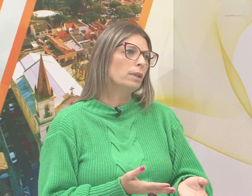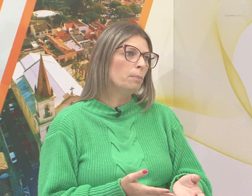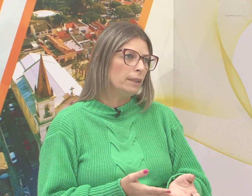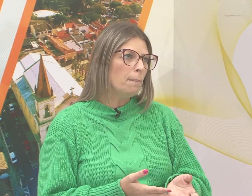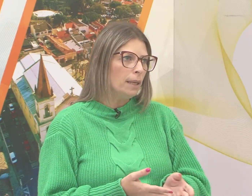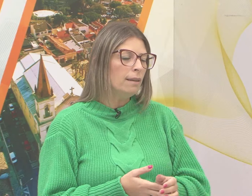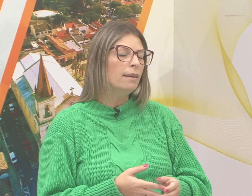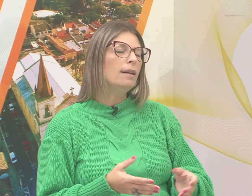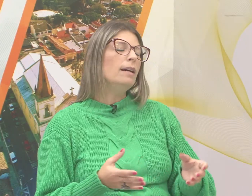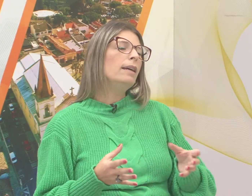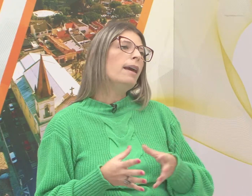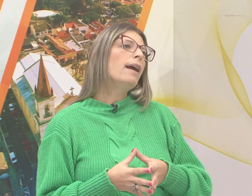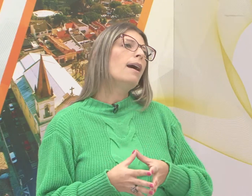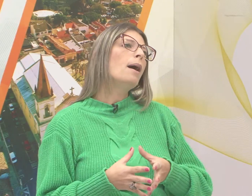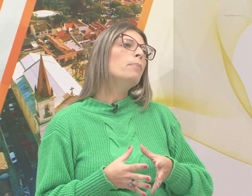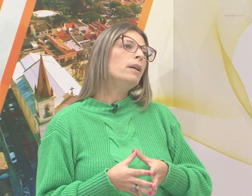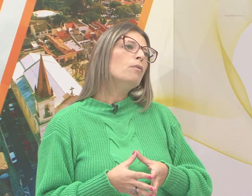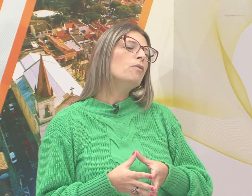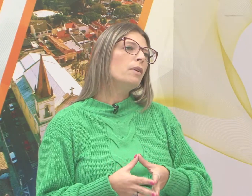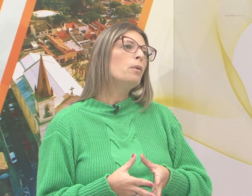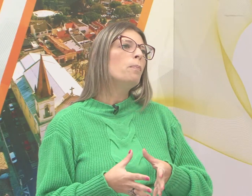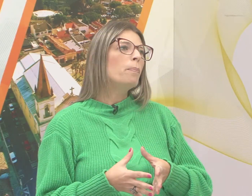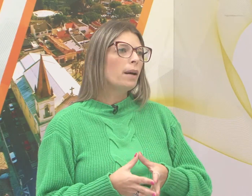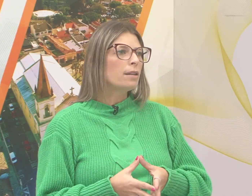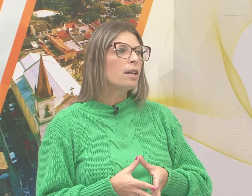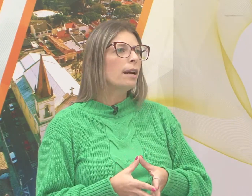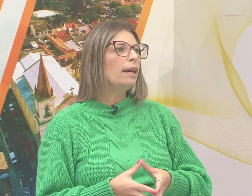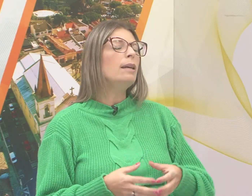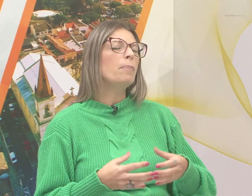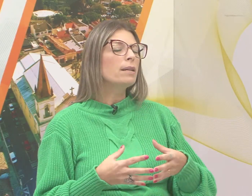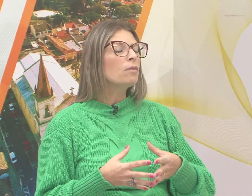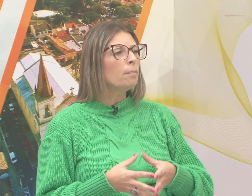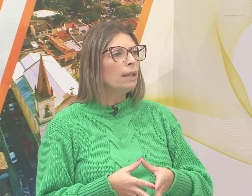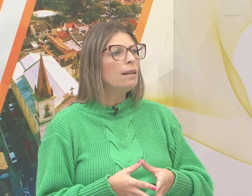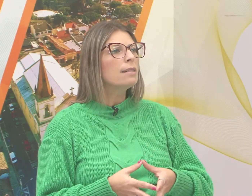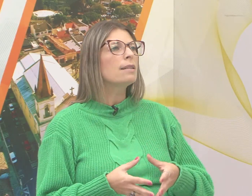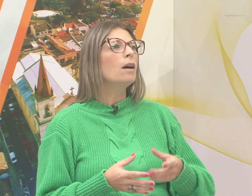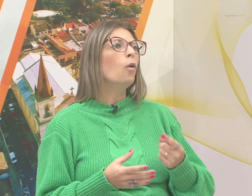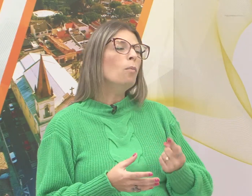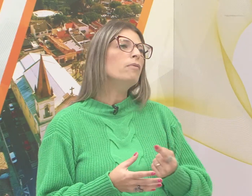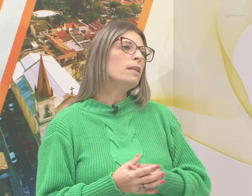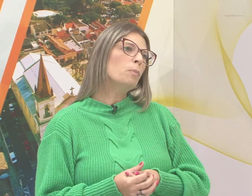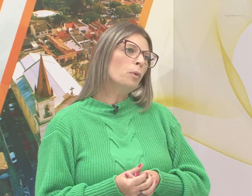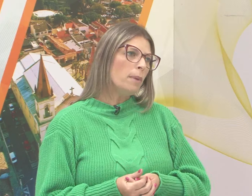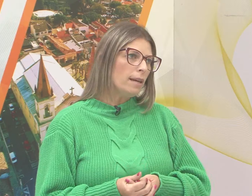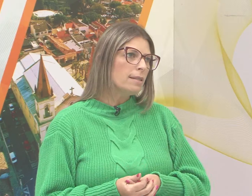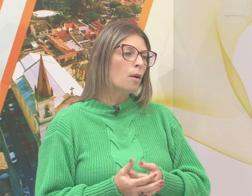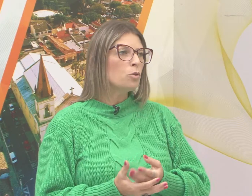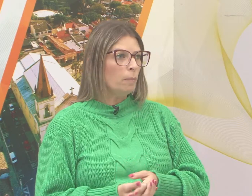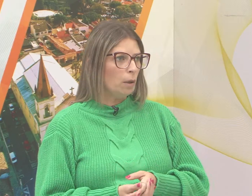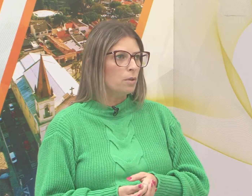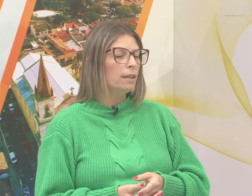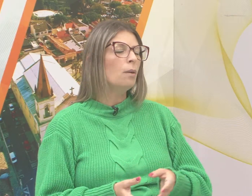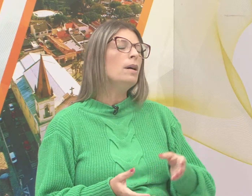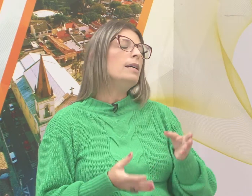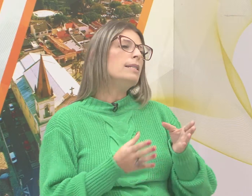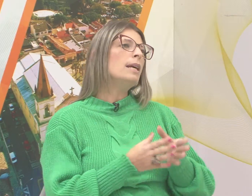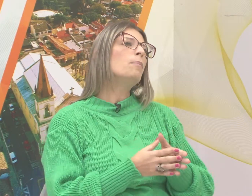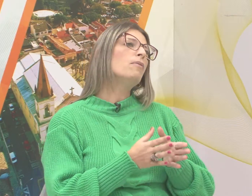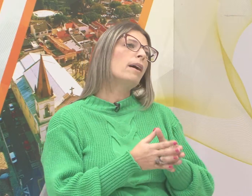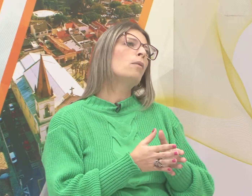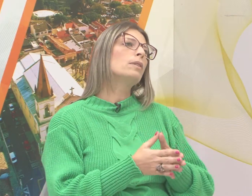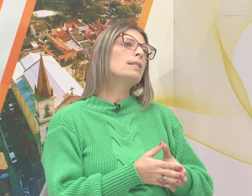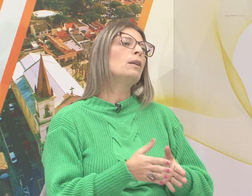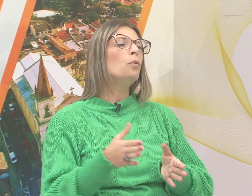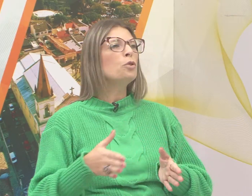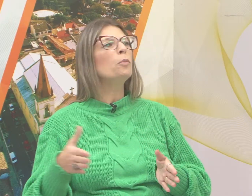por conta da pandemia, que é abrir o viveiro para Jacareí, para as famílias, uma vez por mês aos domingos. Então,